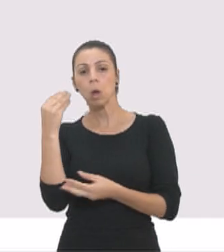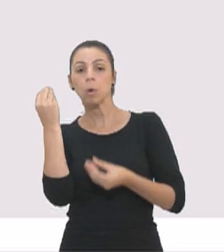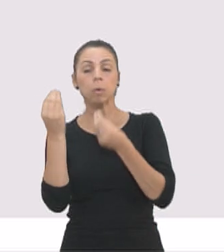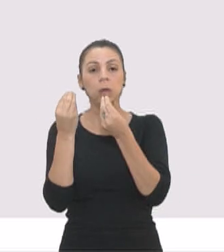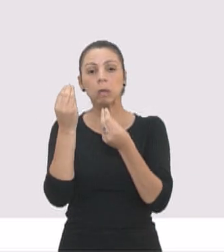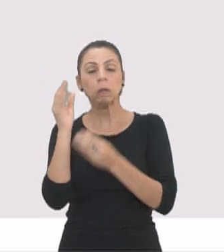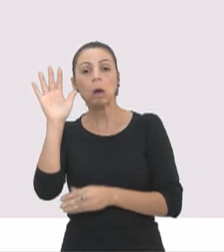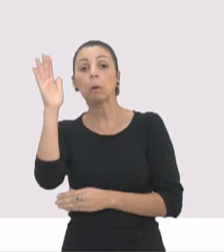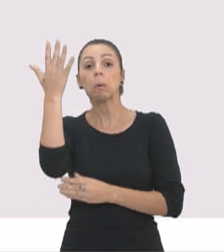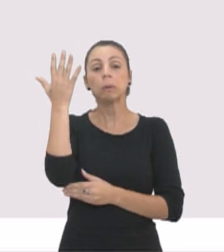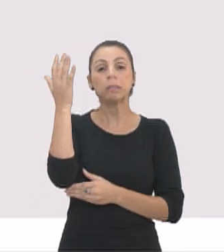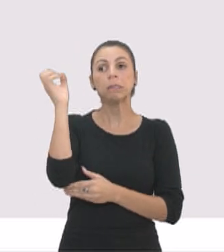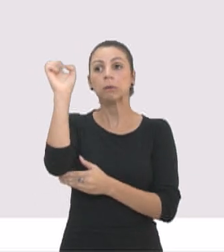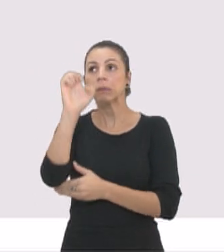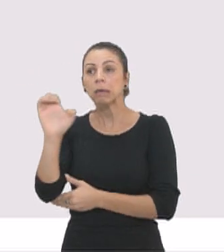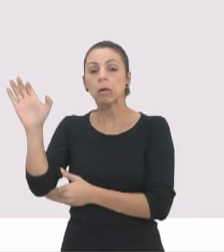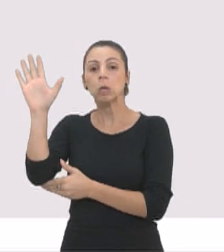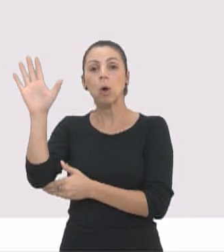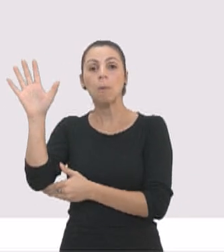na Europa e no mundo.